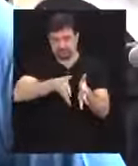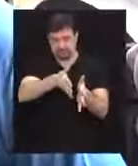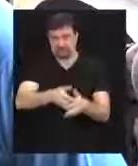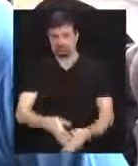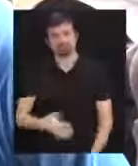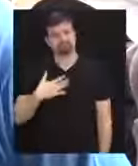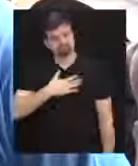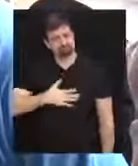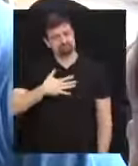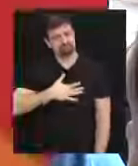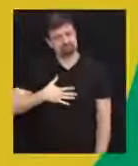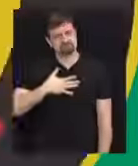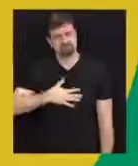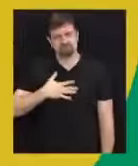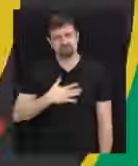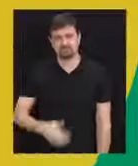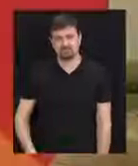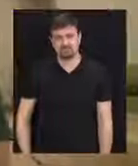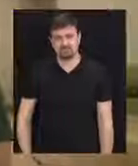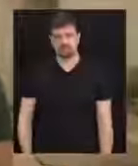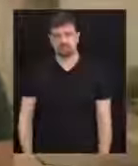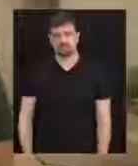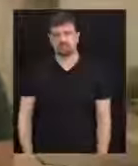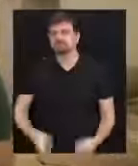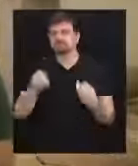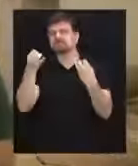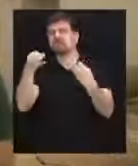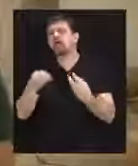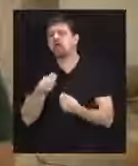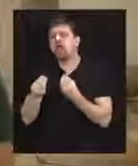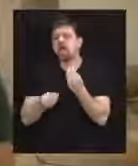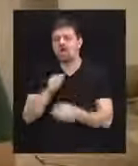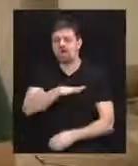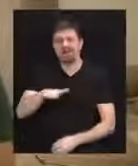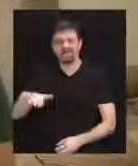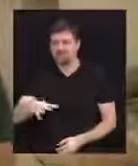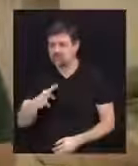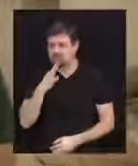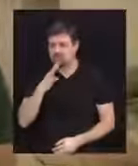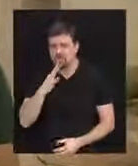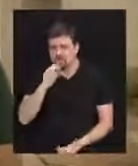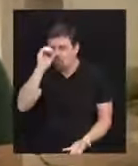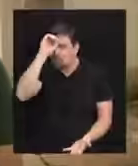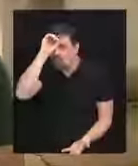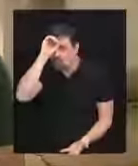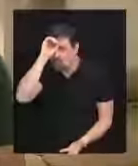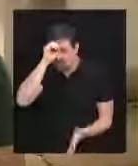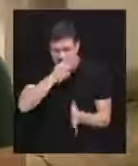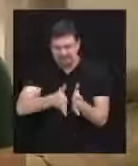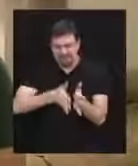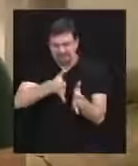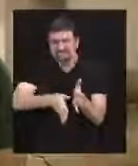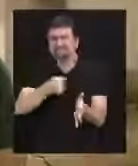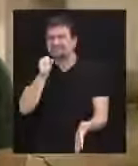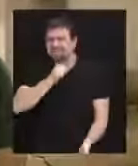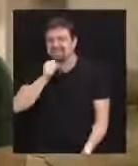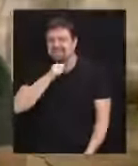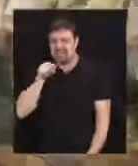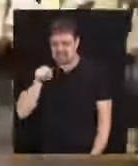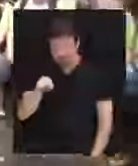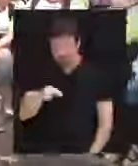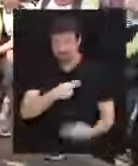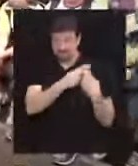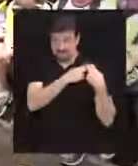gratificante, né? Muito gratificante. Como é que é esse negócio de explicar para todo mundo, assim, essa criançada que pouco conhece um negócio tão antigo que é a